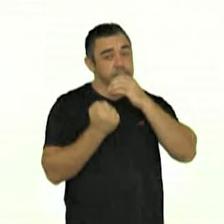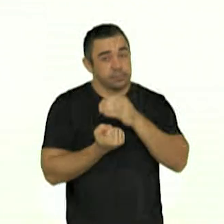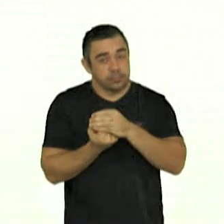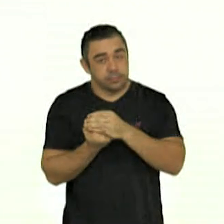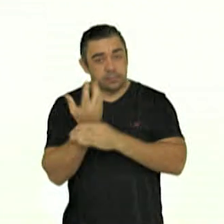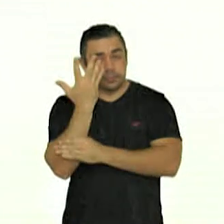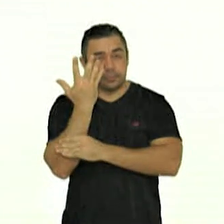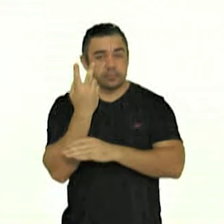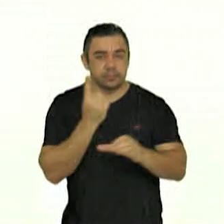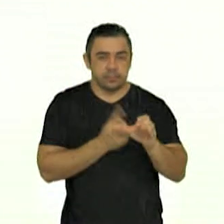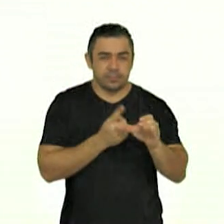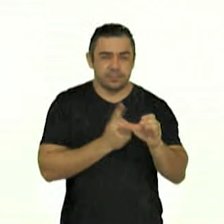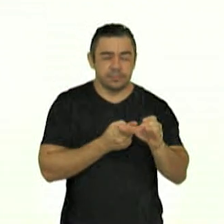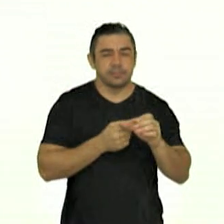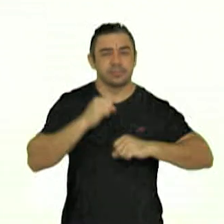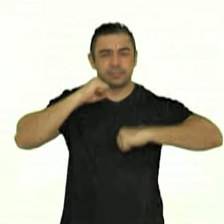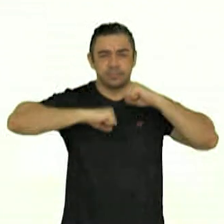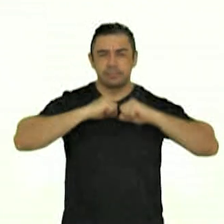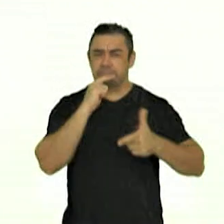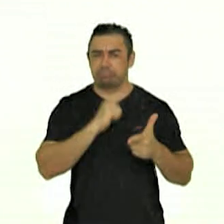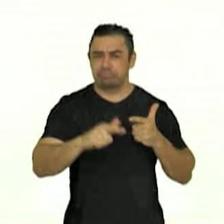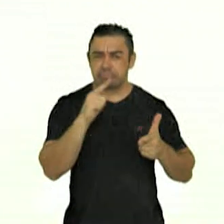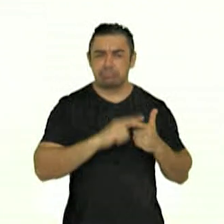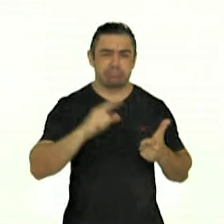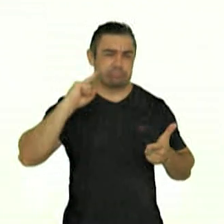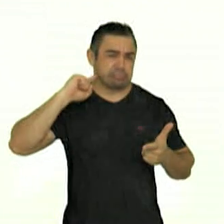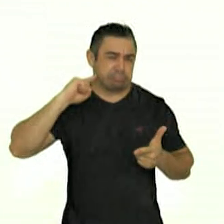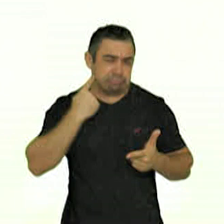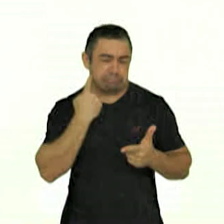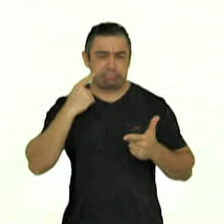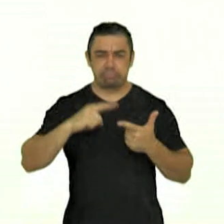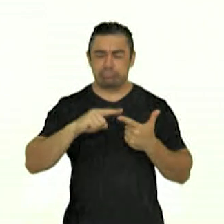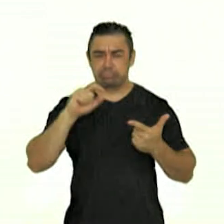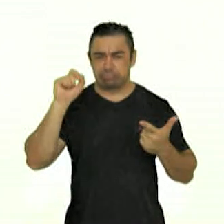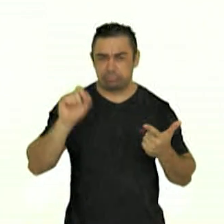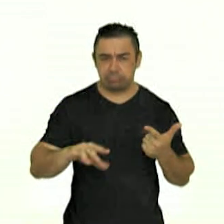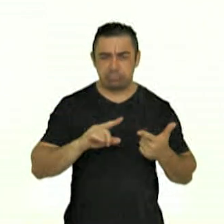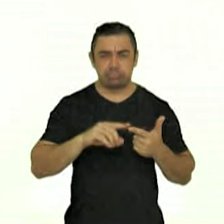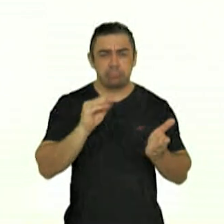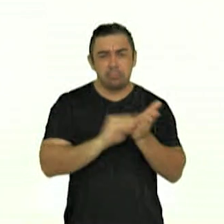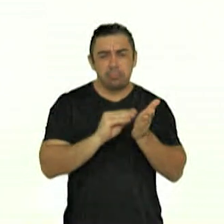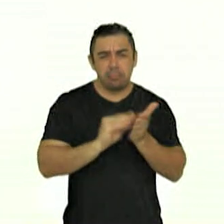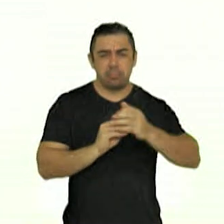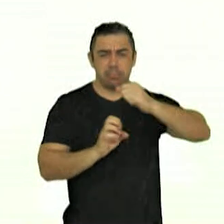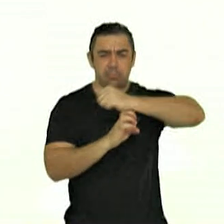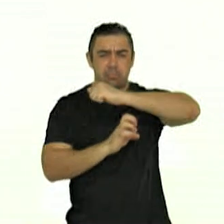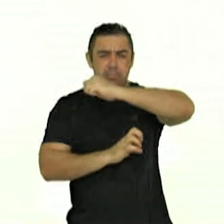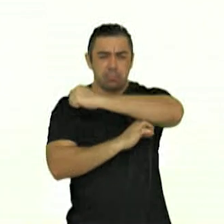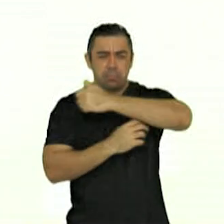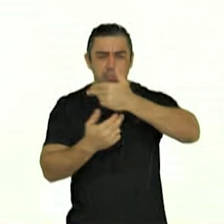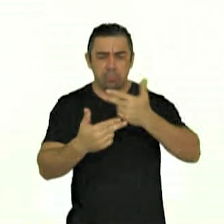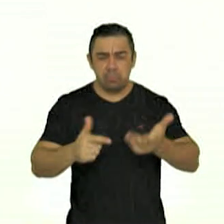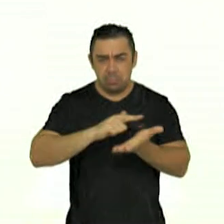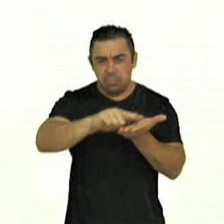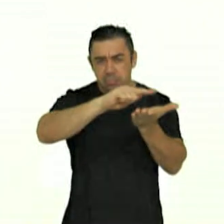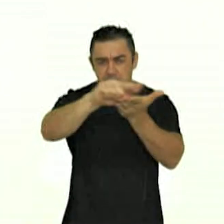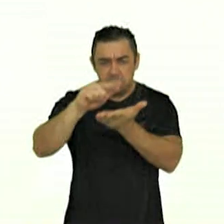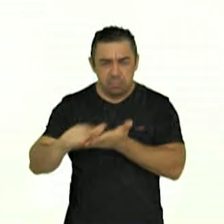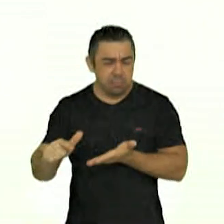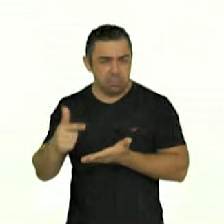cidades industriais, que tinham toda aquela poluição, falta de saneamento básico. Então, a Europa